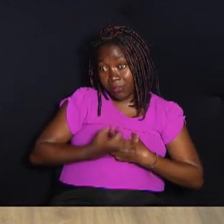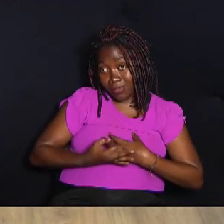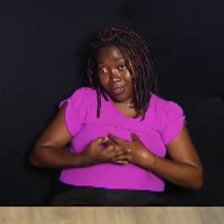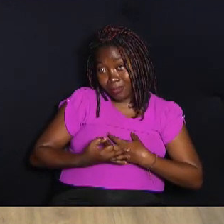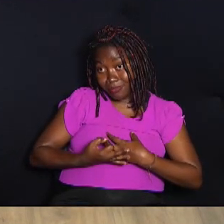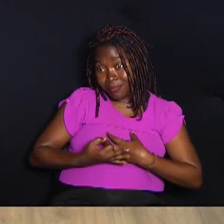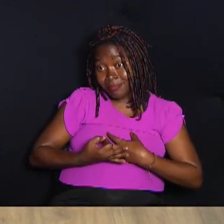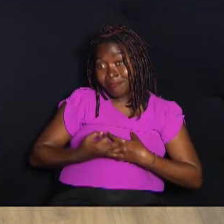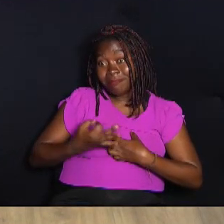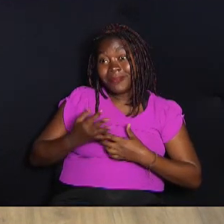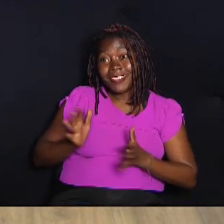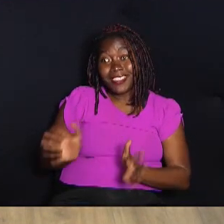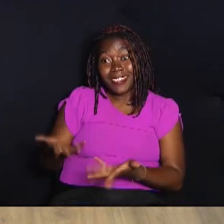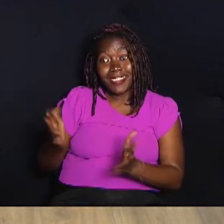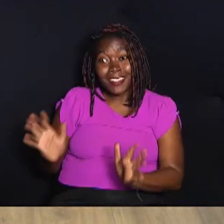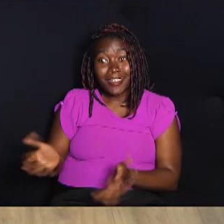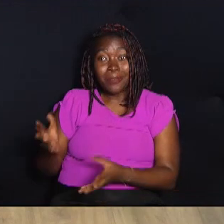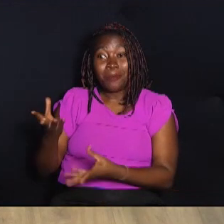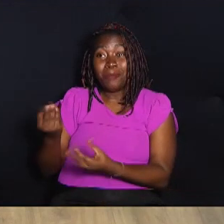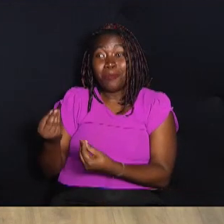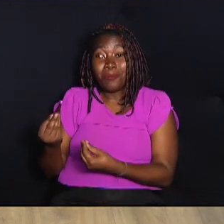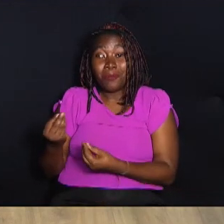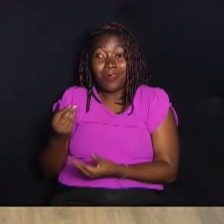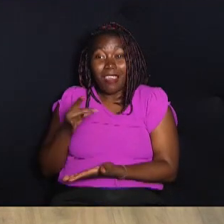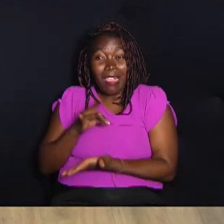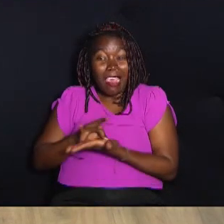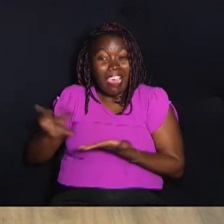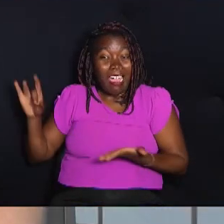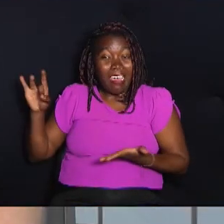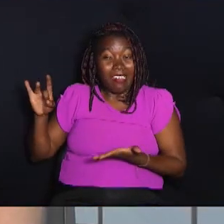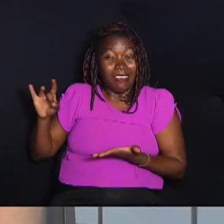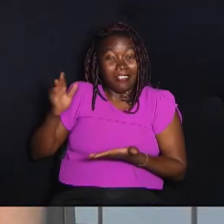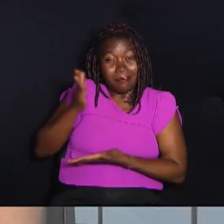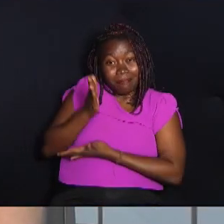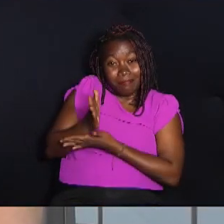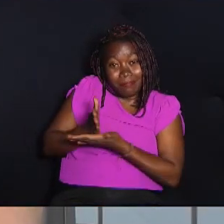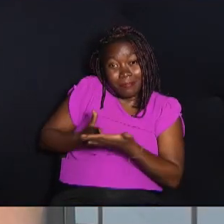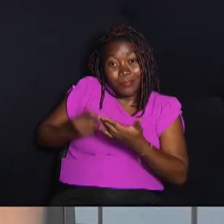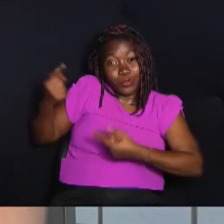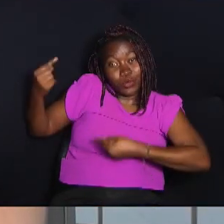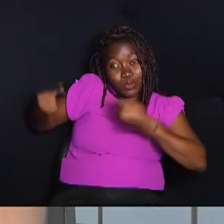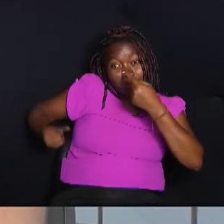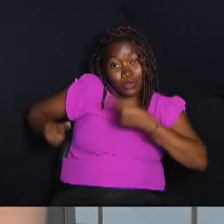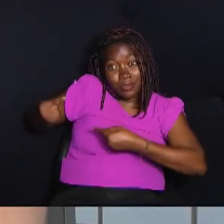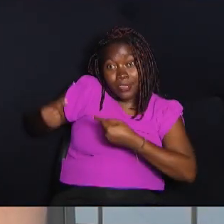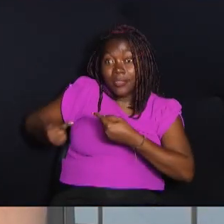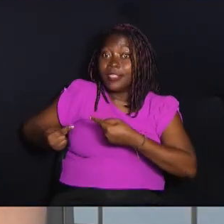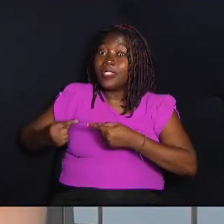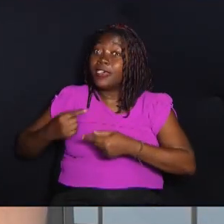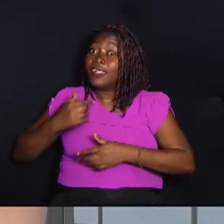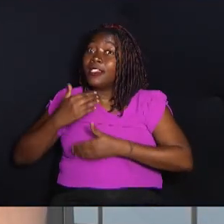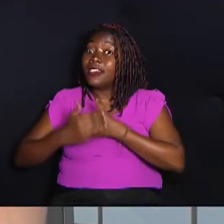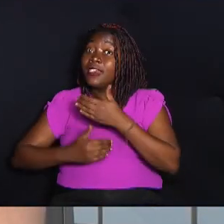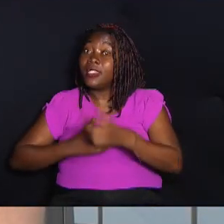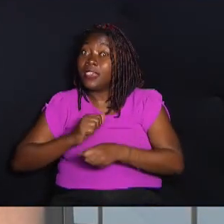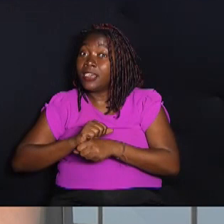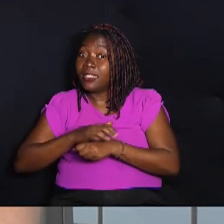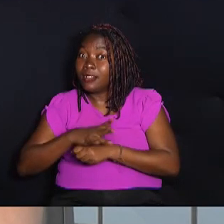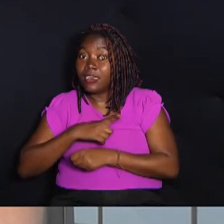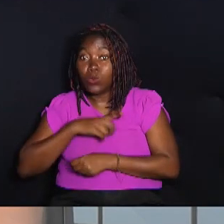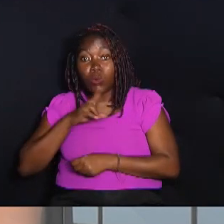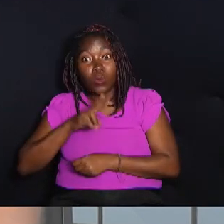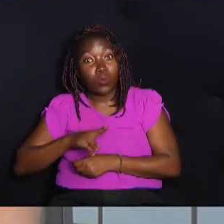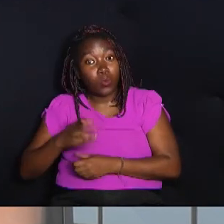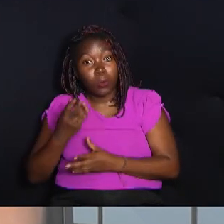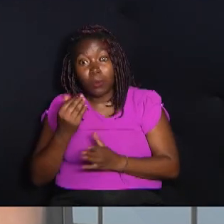muito a raiva, essa polaridade, essa disputa, né? E com a pandemia a gente teve um uso muito